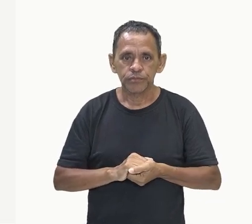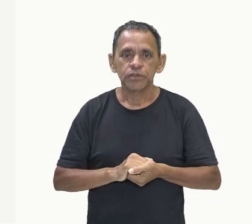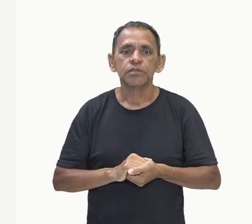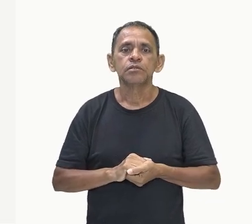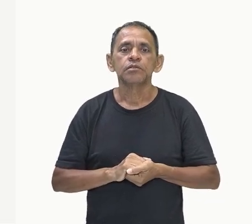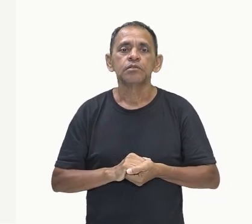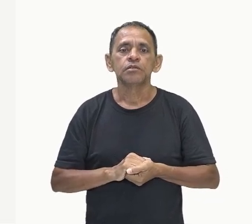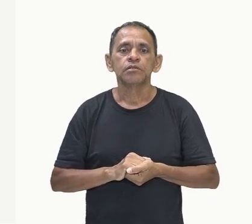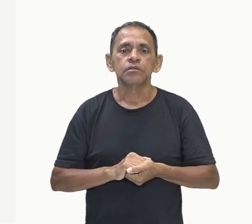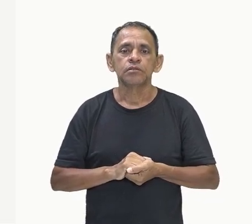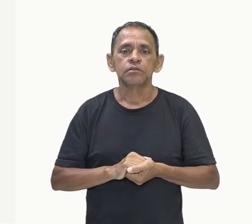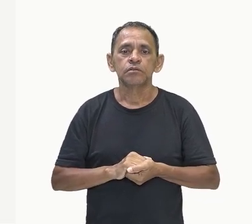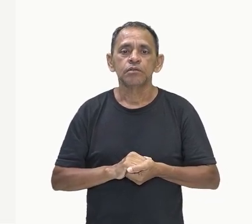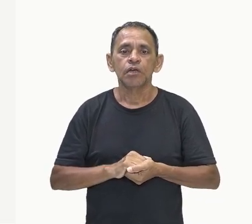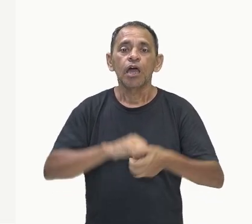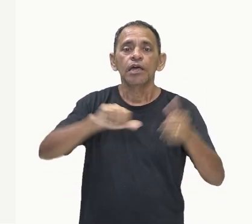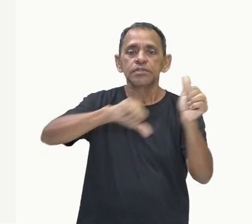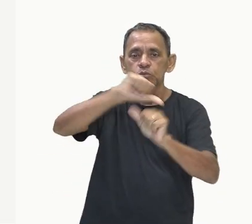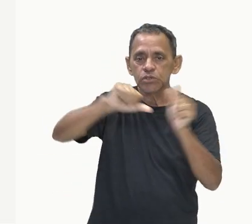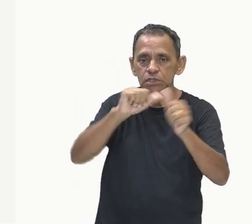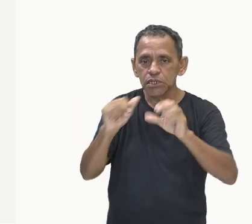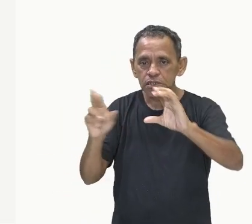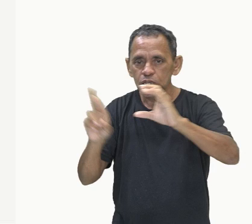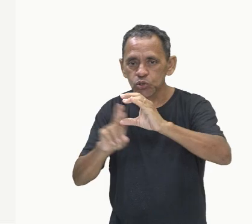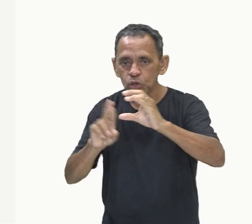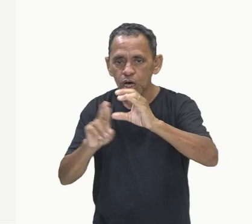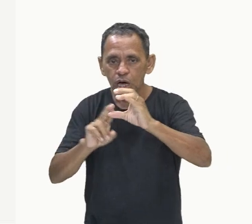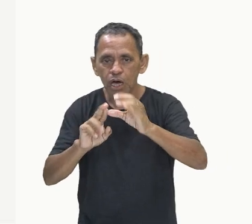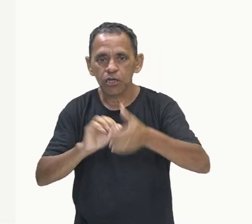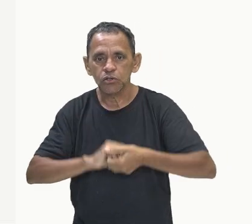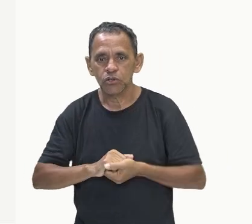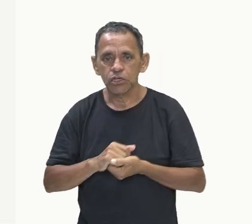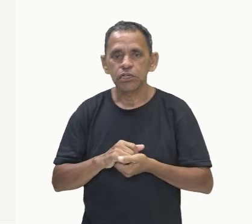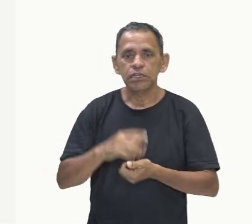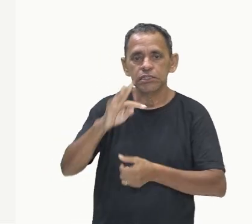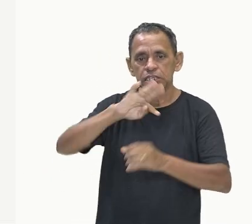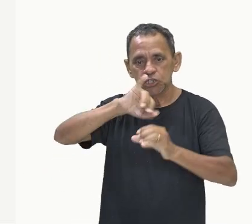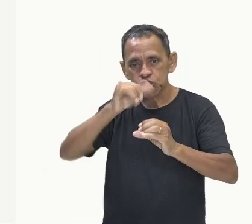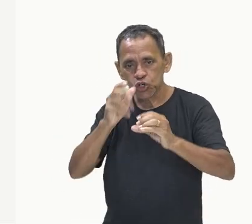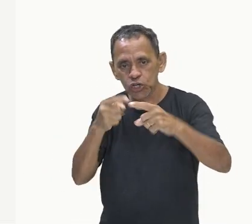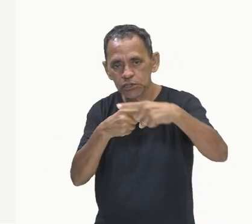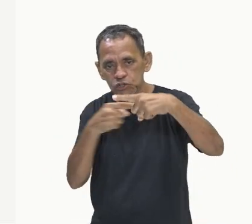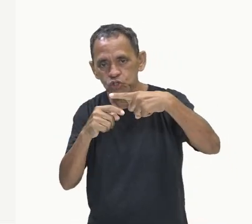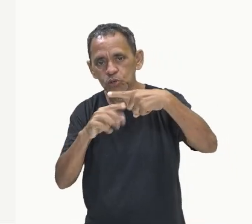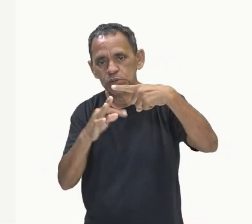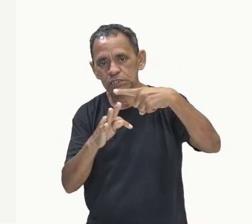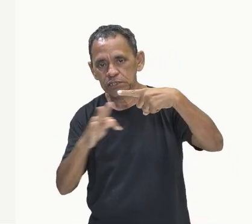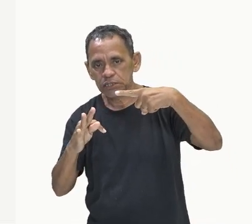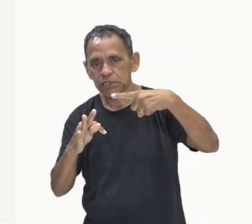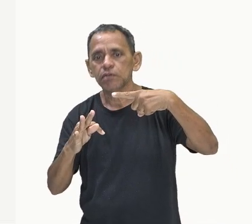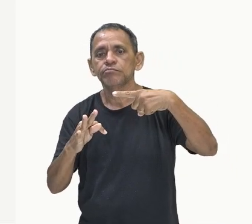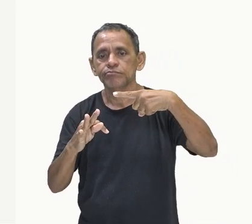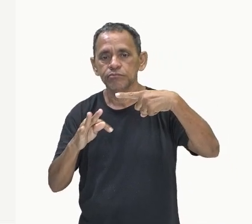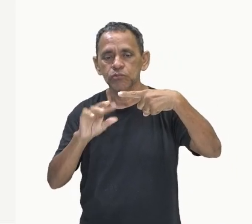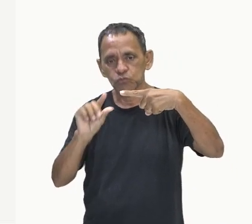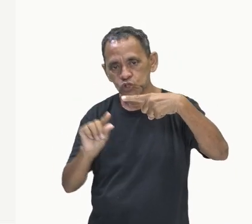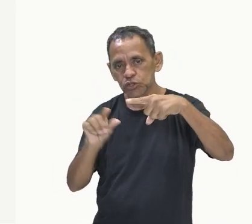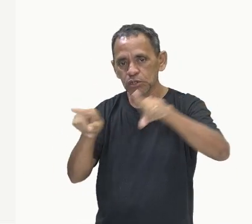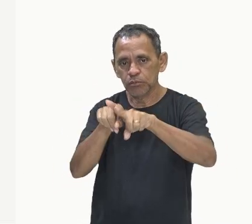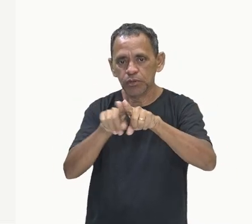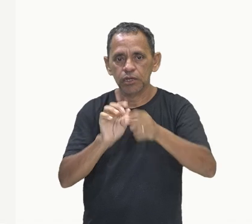né? TJ sobre TT ao quadrado é igual a RJ sobre RT ao cubo.